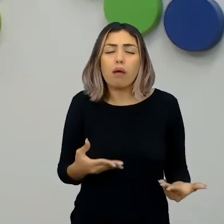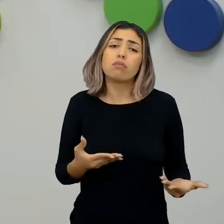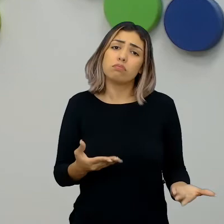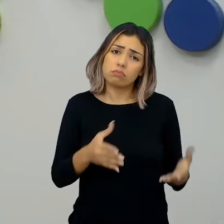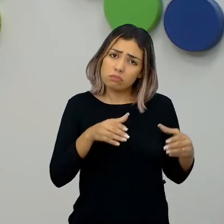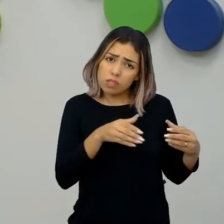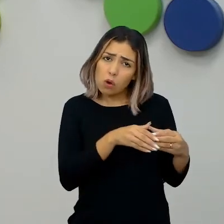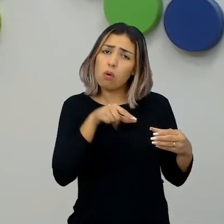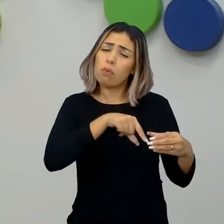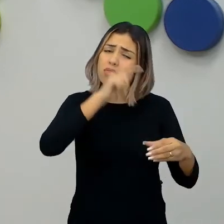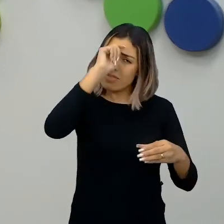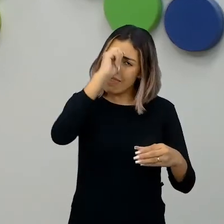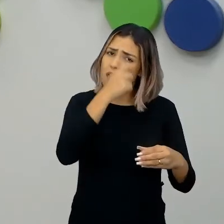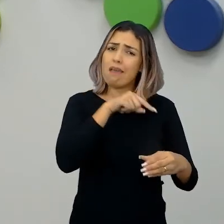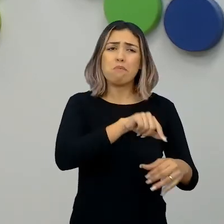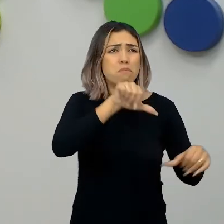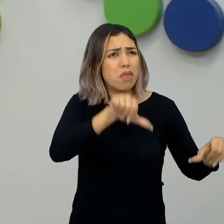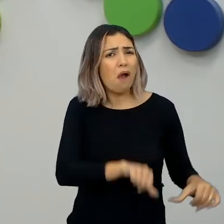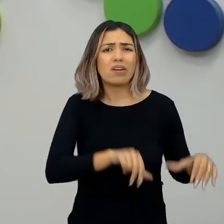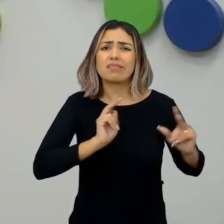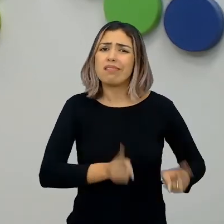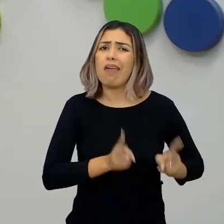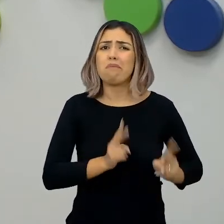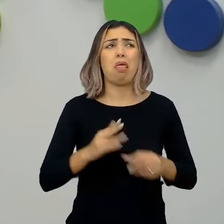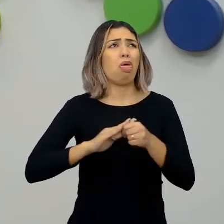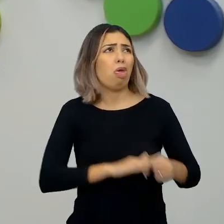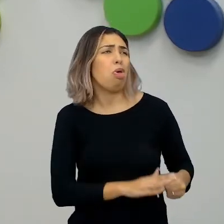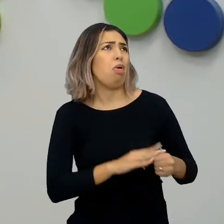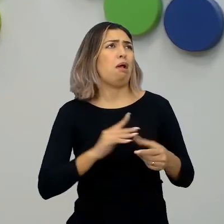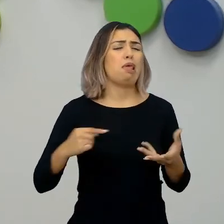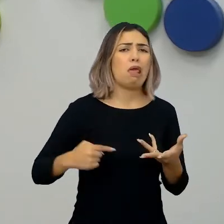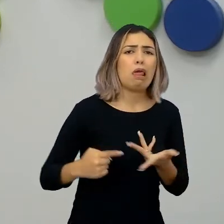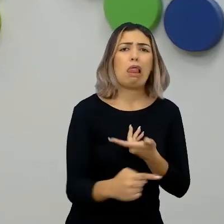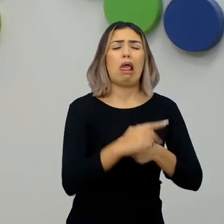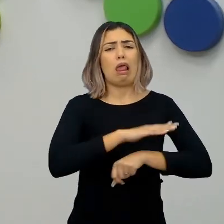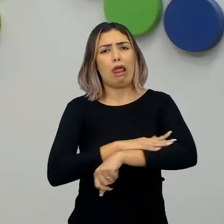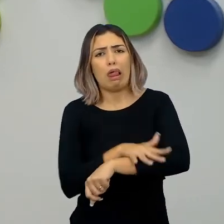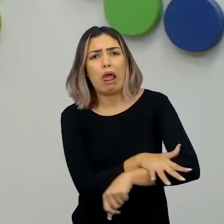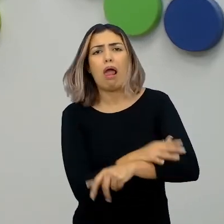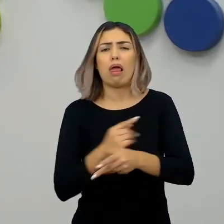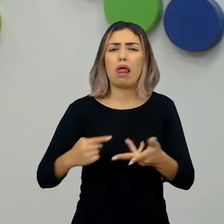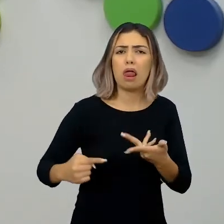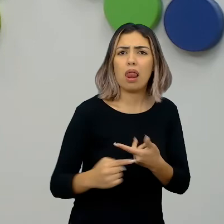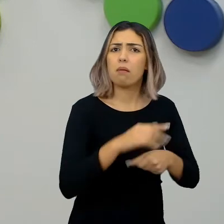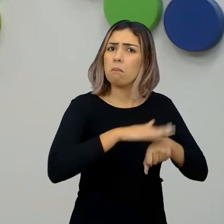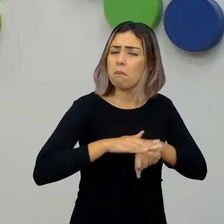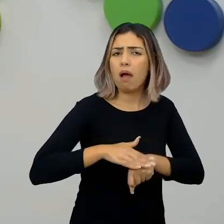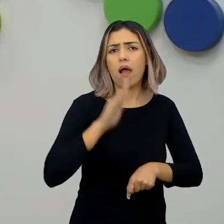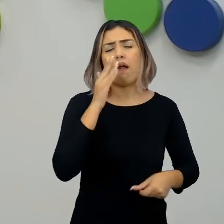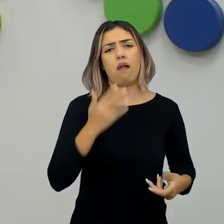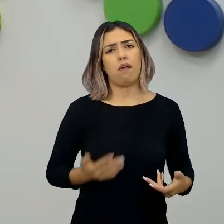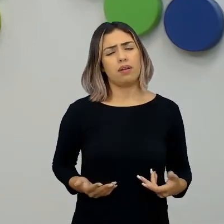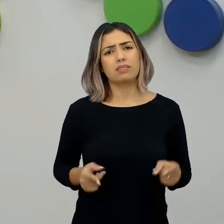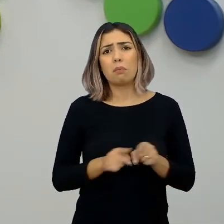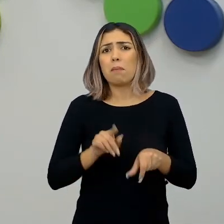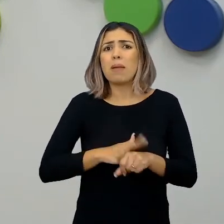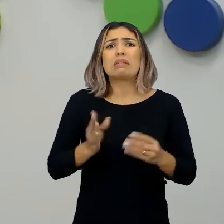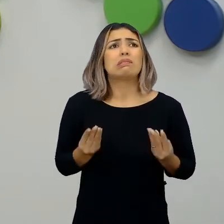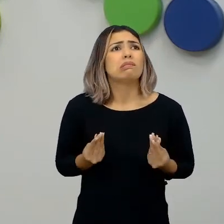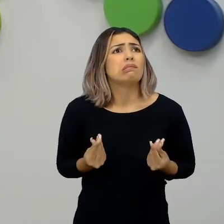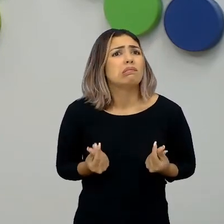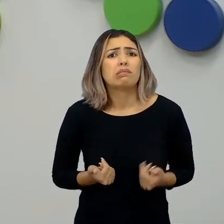isso, e a gente pode dizer ainda mais, né, que os grupos sociais mais vulneráveis, entre todos